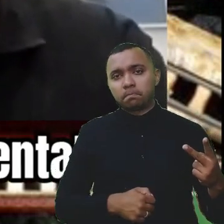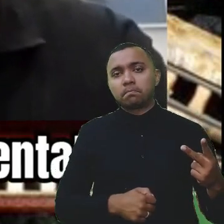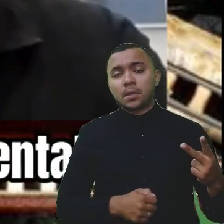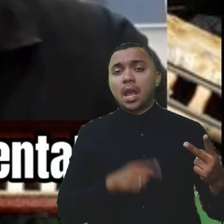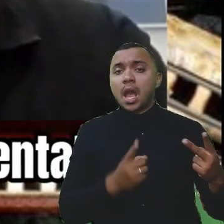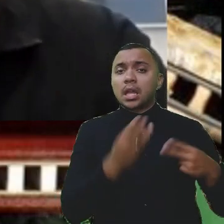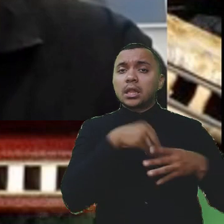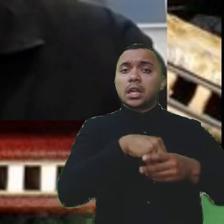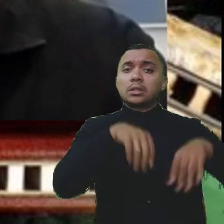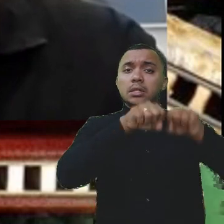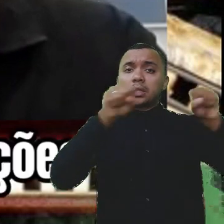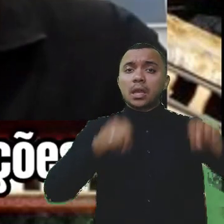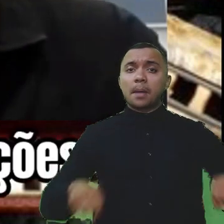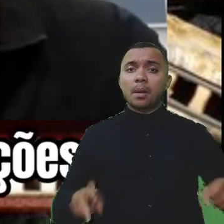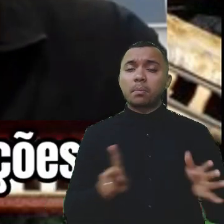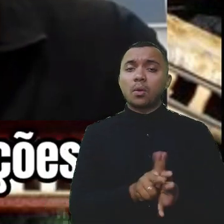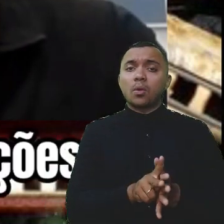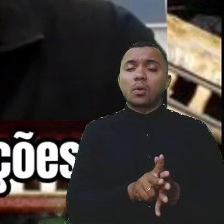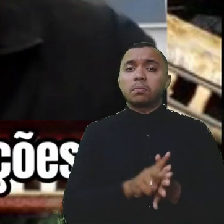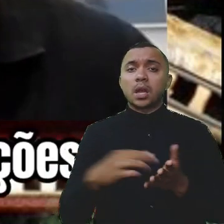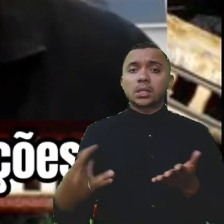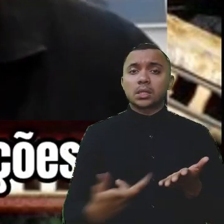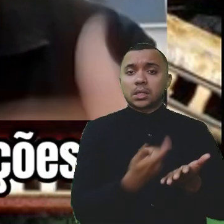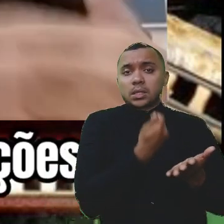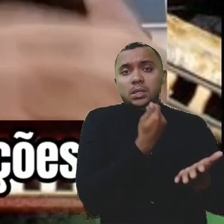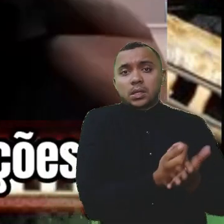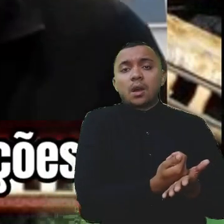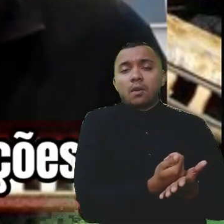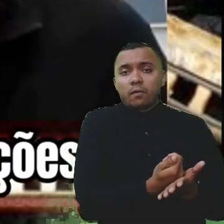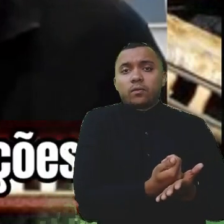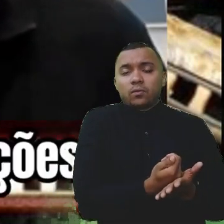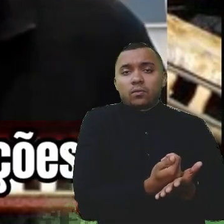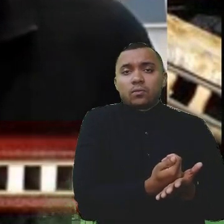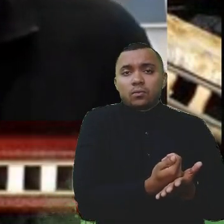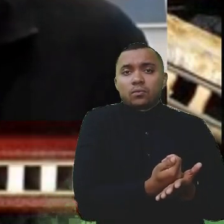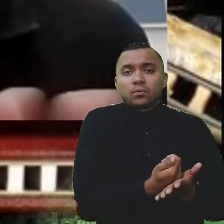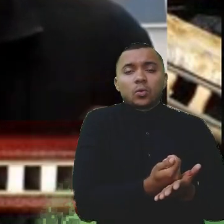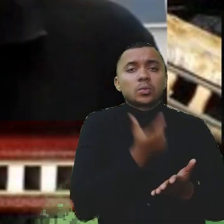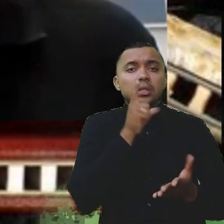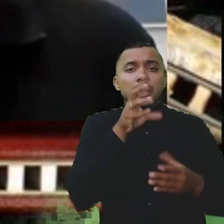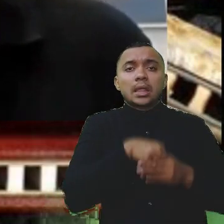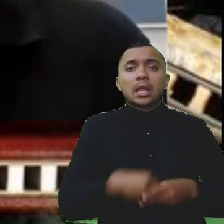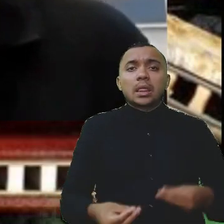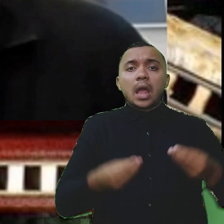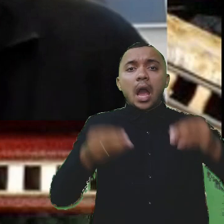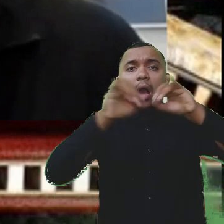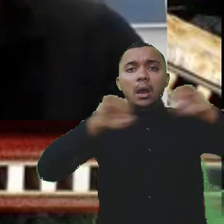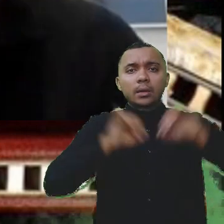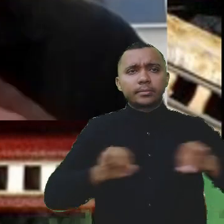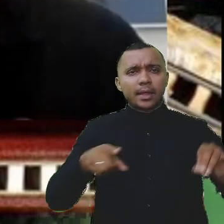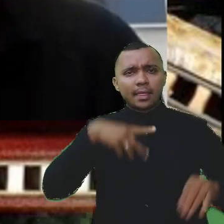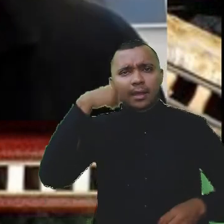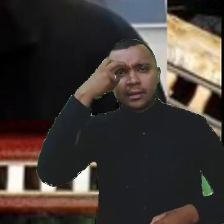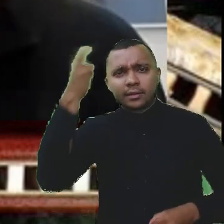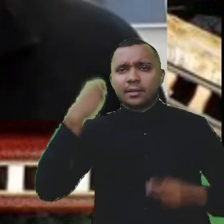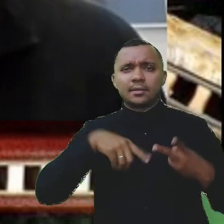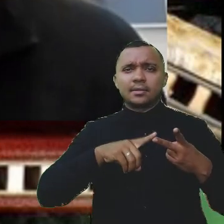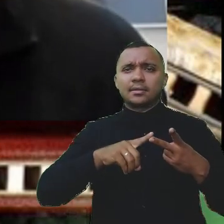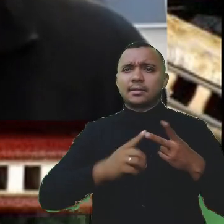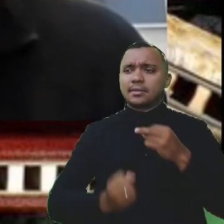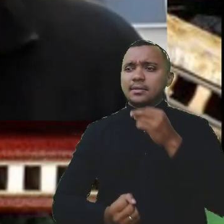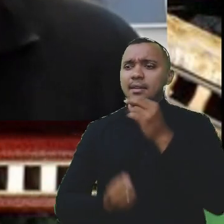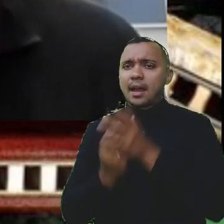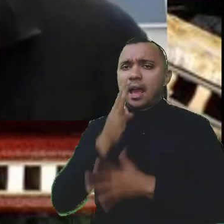dados monumental que codifica, que trabalha as informações. Então, não tem inteligência nenhuma. E não tem nada de